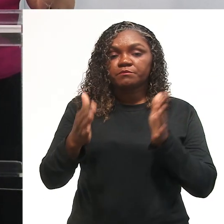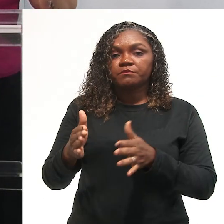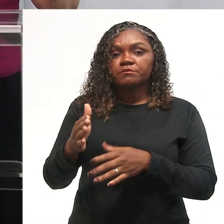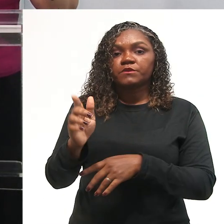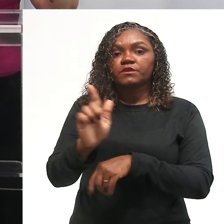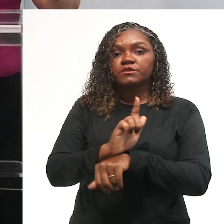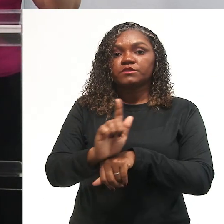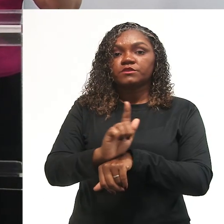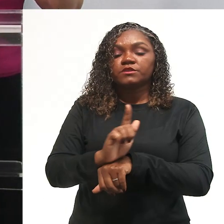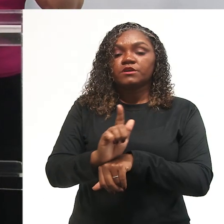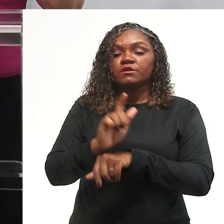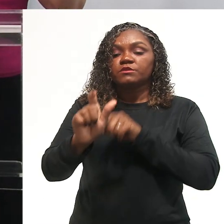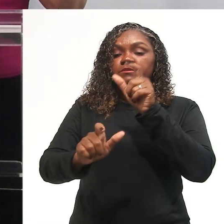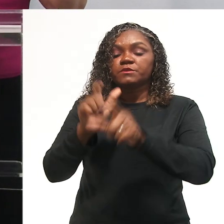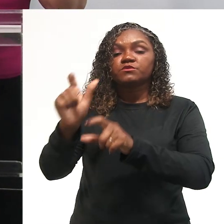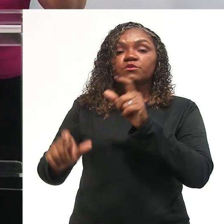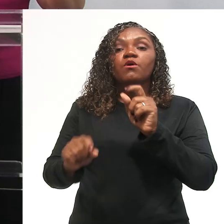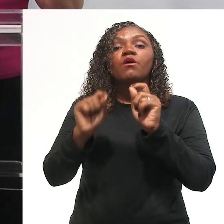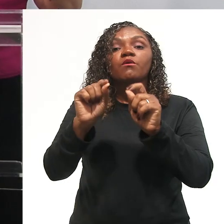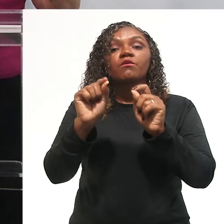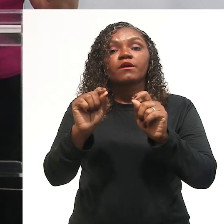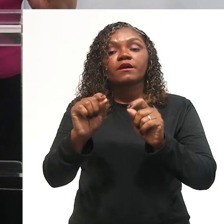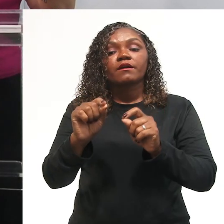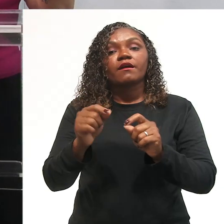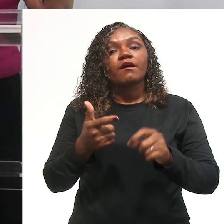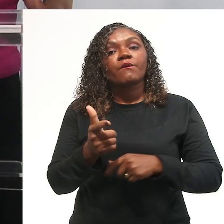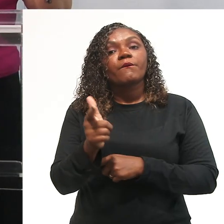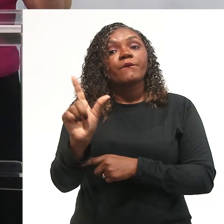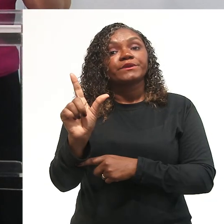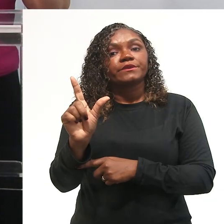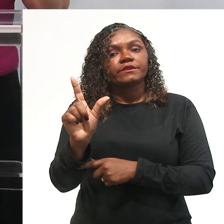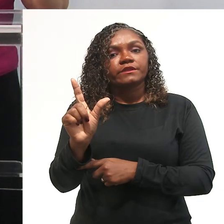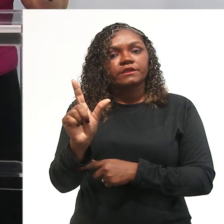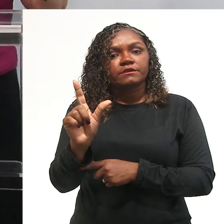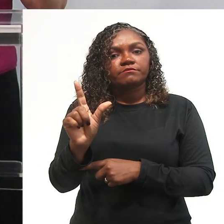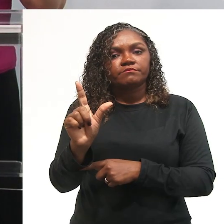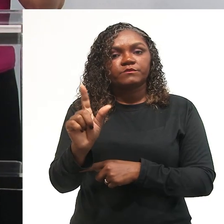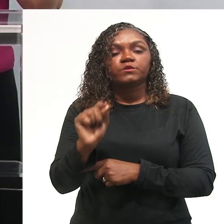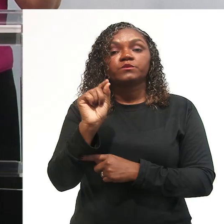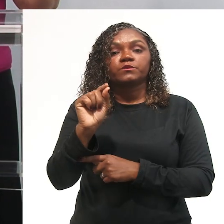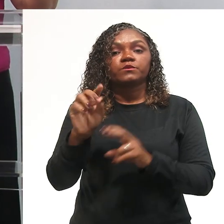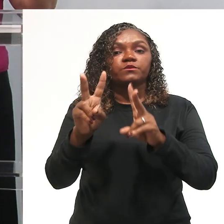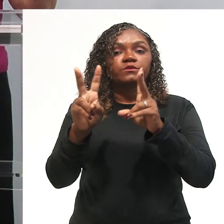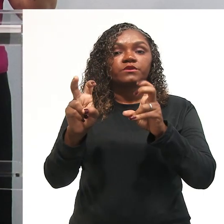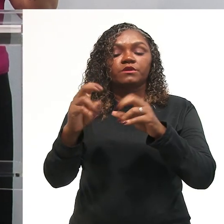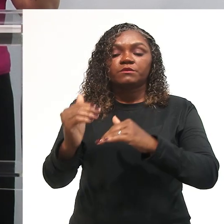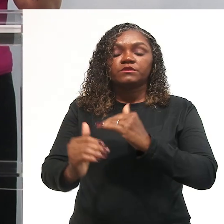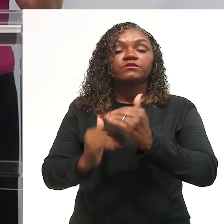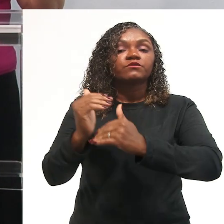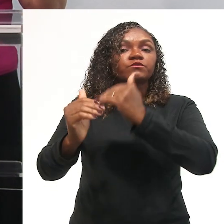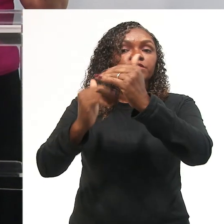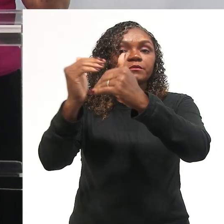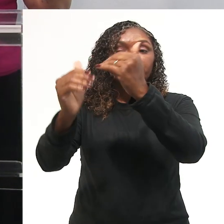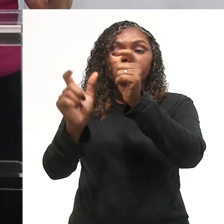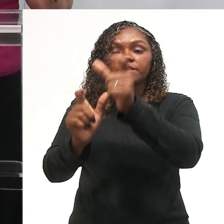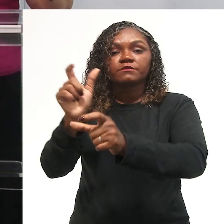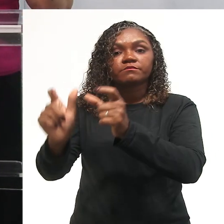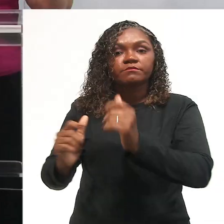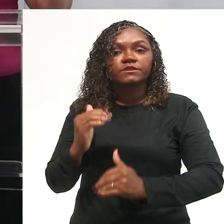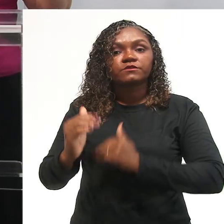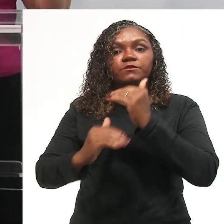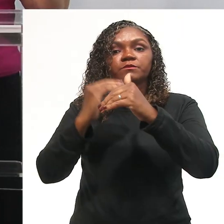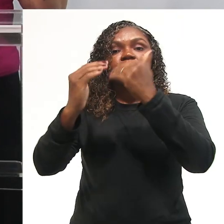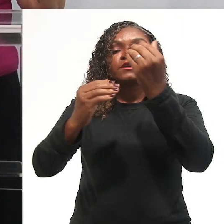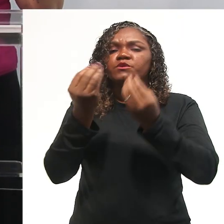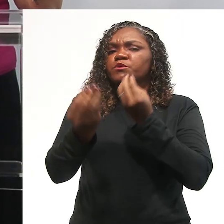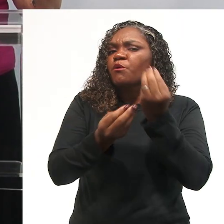pessoas, aí ela já toma uma outra dimensão. Nós estamos falando no desenvolvimento das pessoas, como que